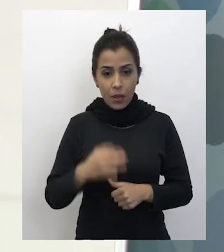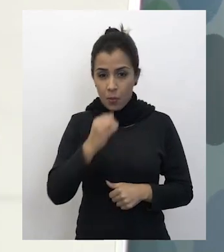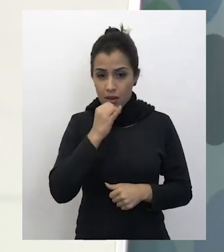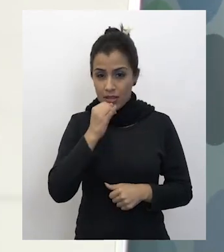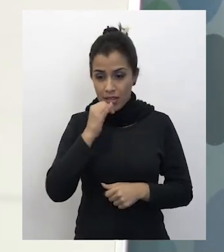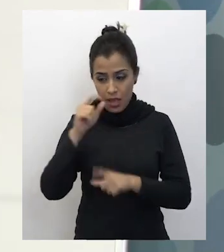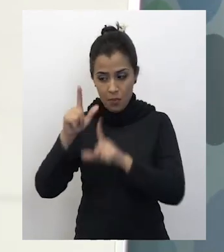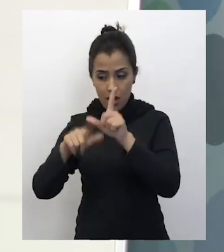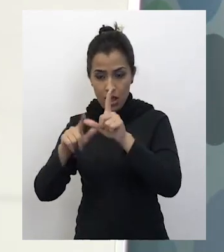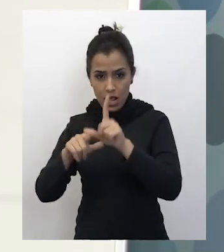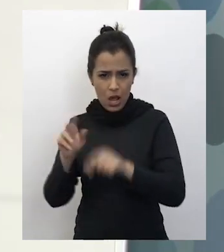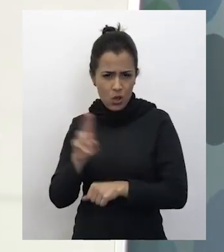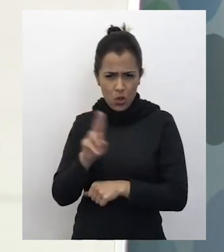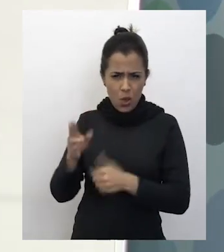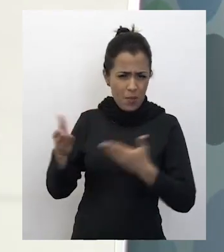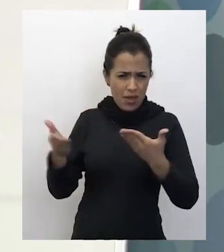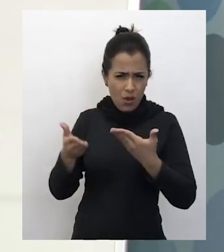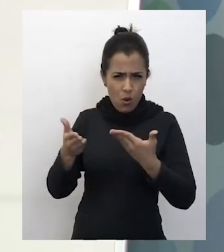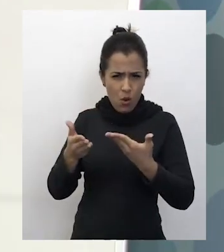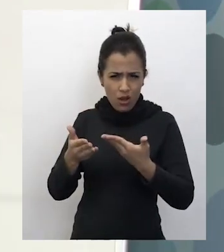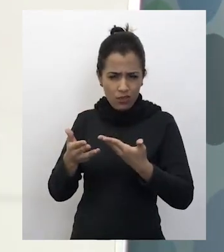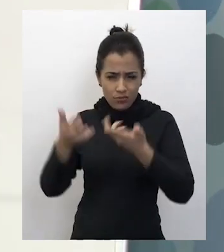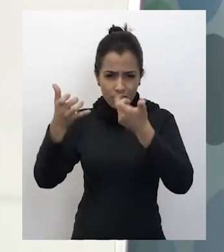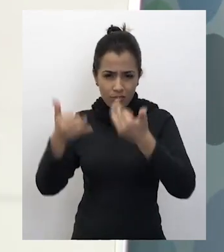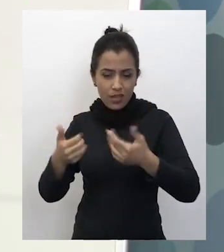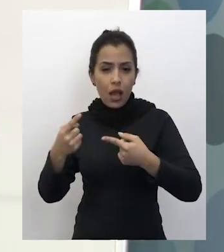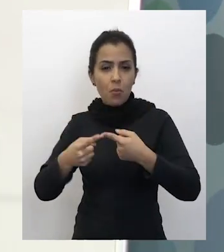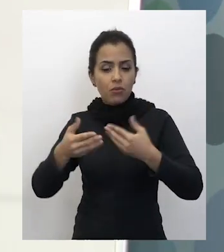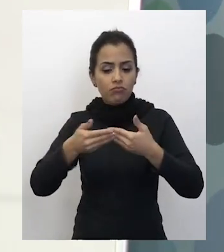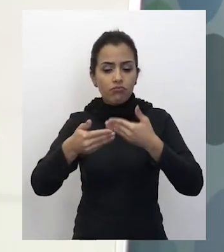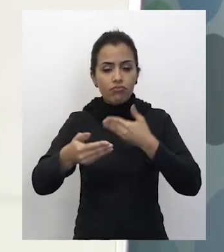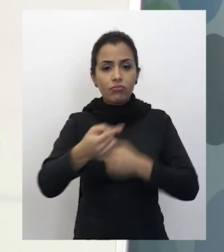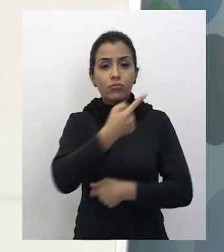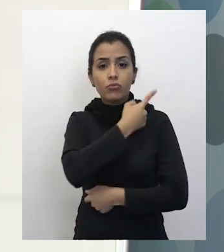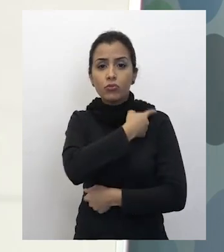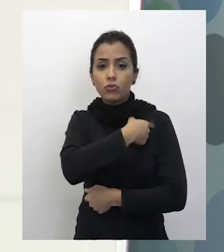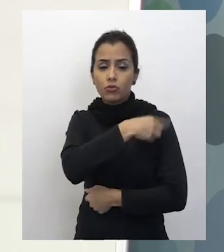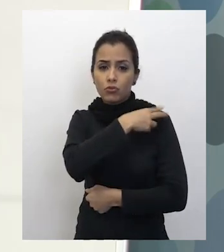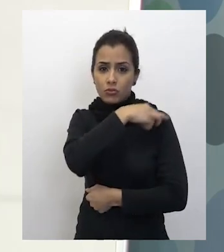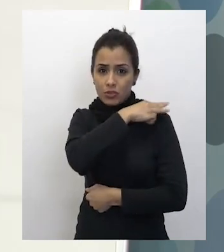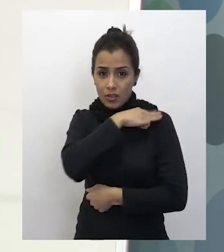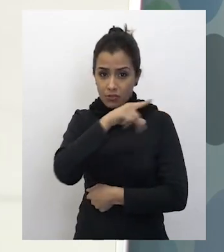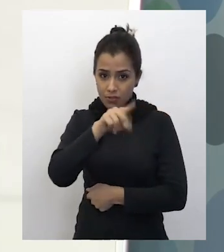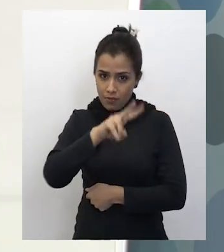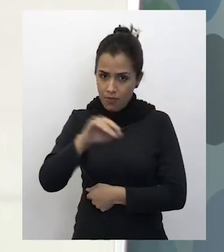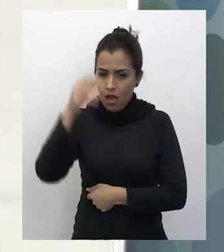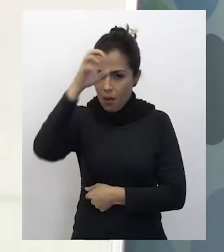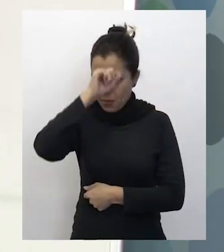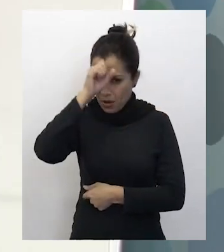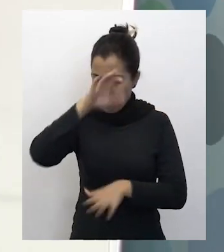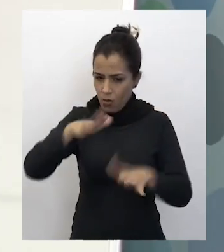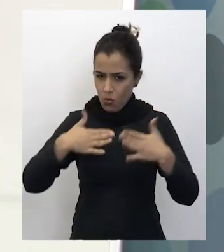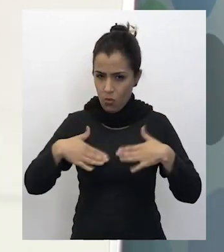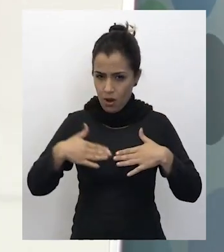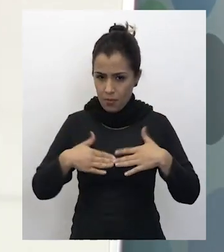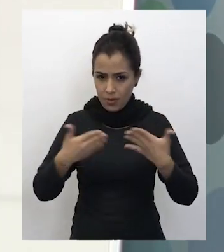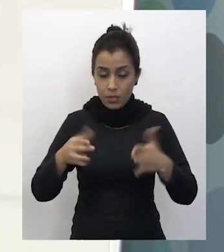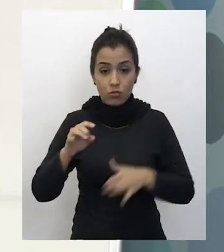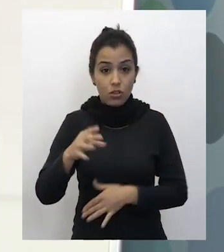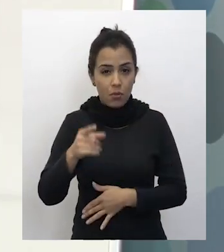não importa agora, tá? Vai ter um momento lá no ensino médio que você vai aprender isso com calma. Então, digamos que aqui